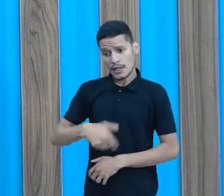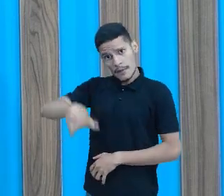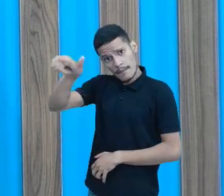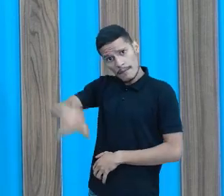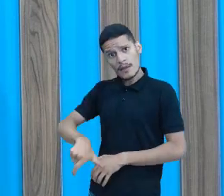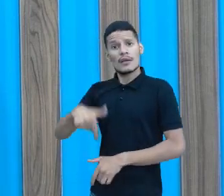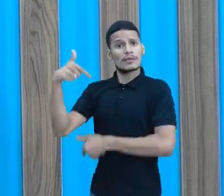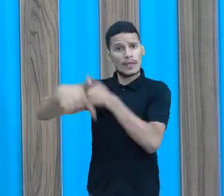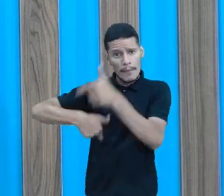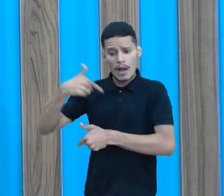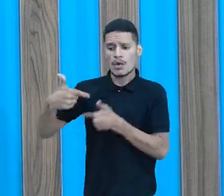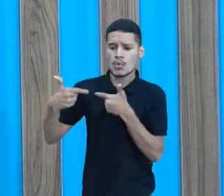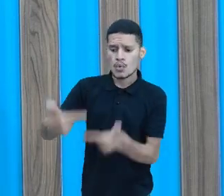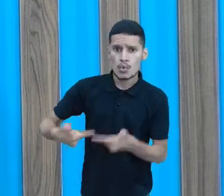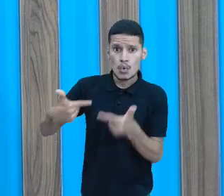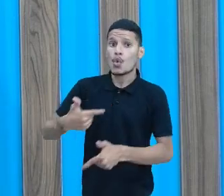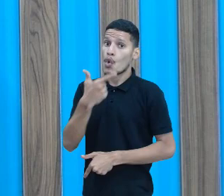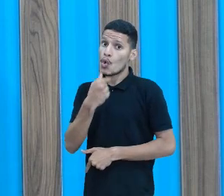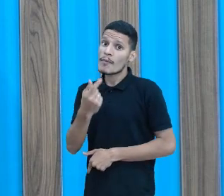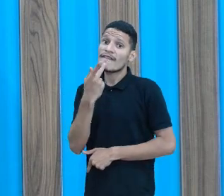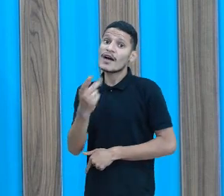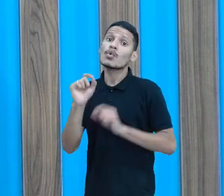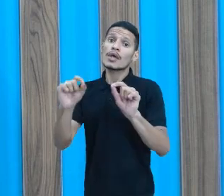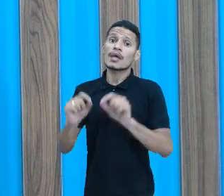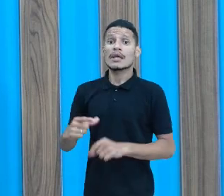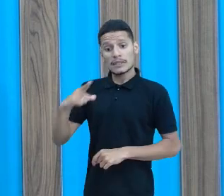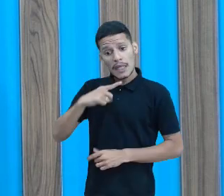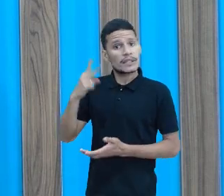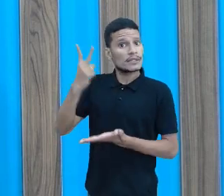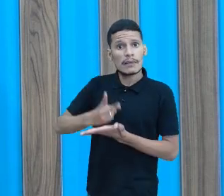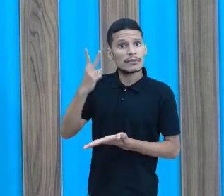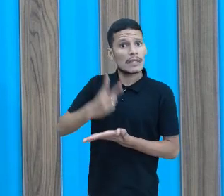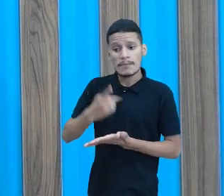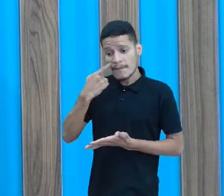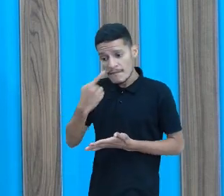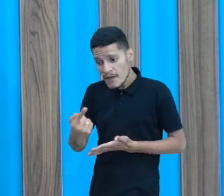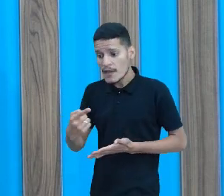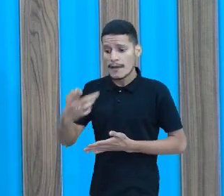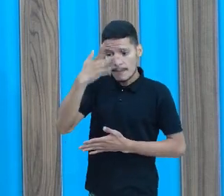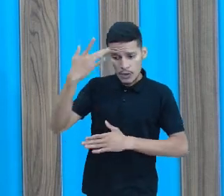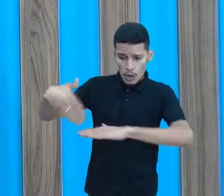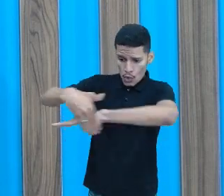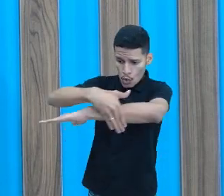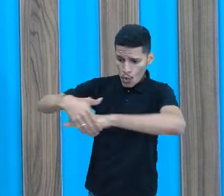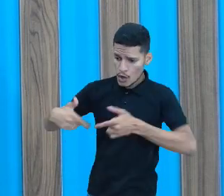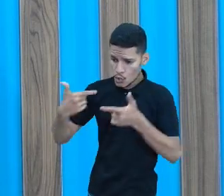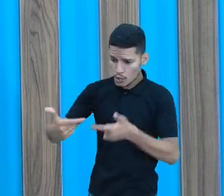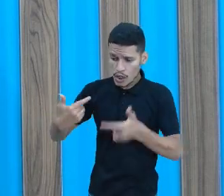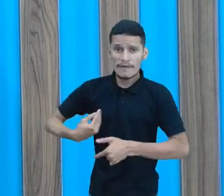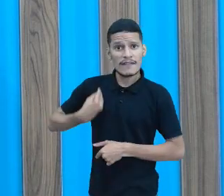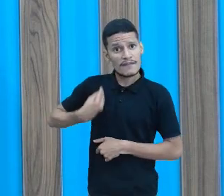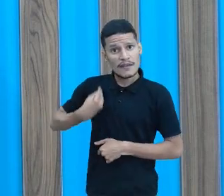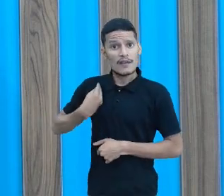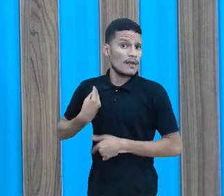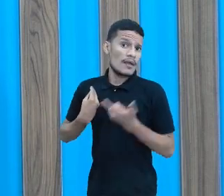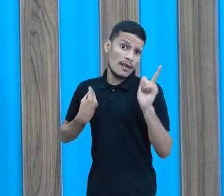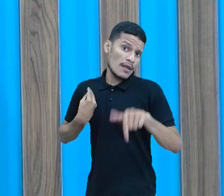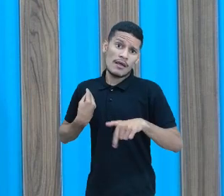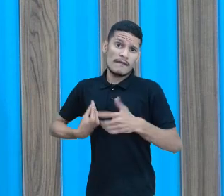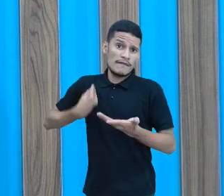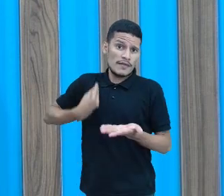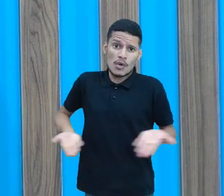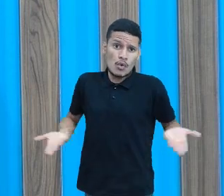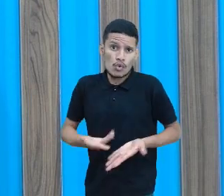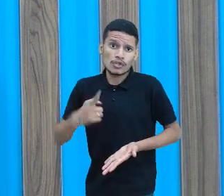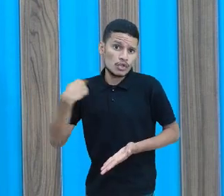estão ali, né, batalhando. O senhor fala, né, que ele tem visto cada vez mais pessoas nas ruas lutando para sobreviver. Então, esse é o cenário que nós temos